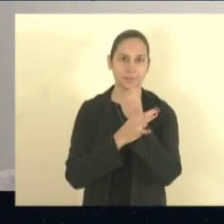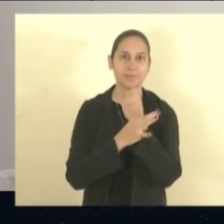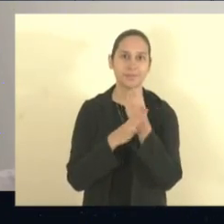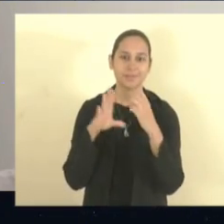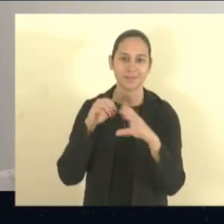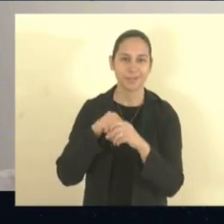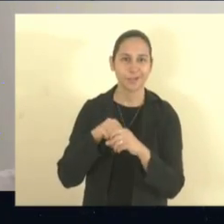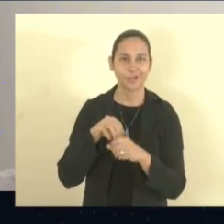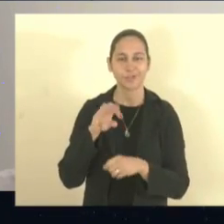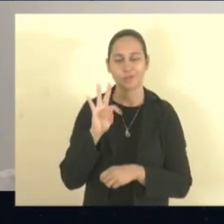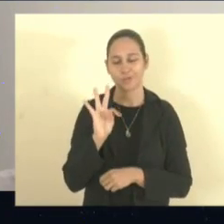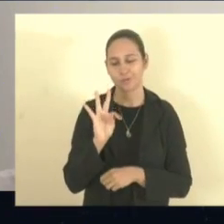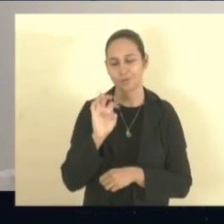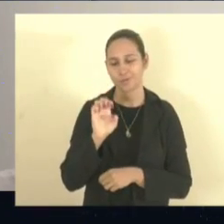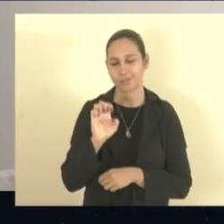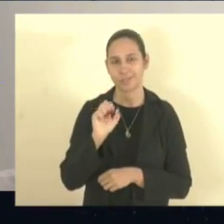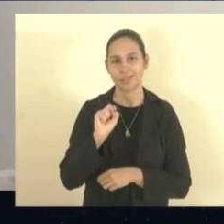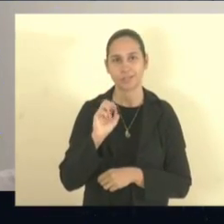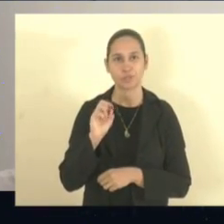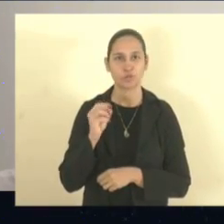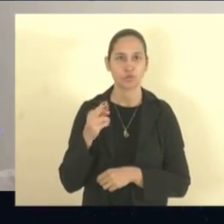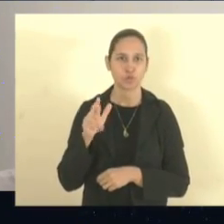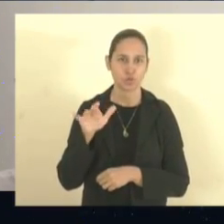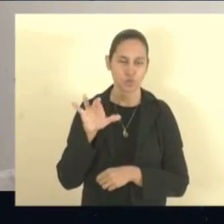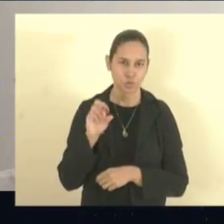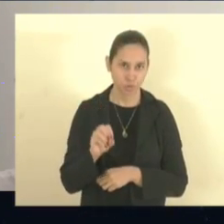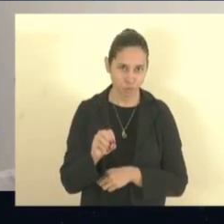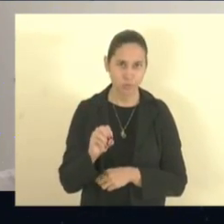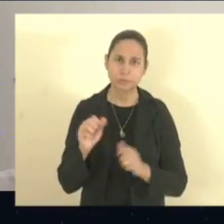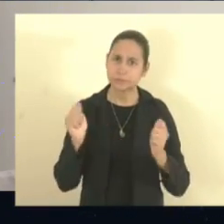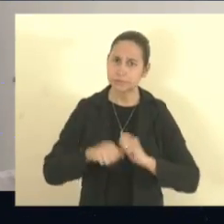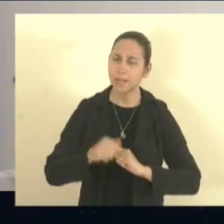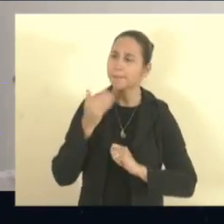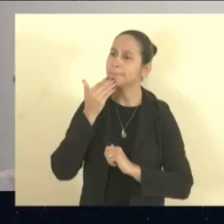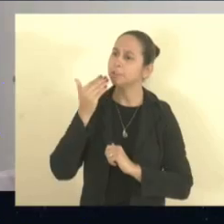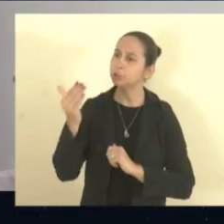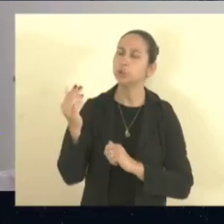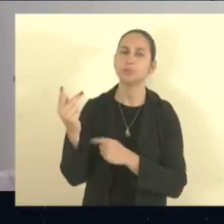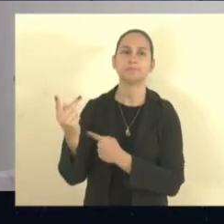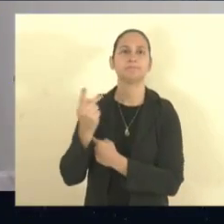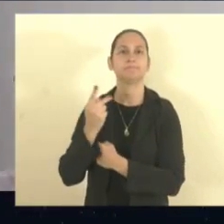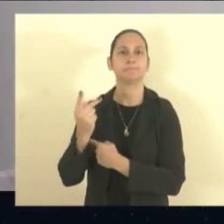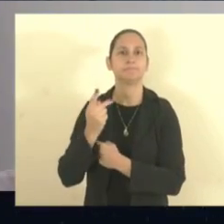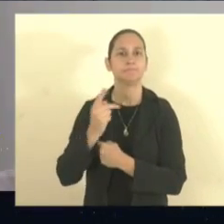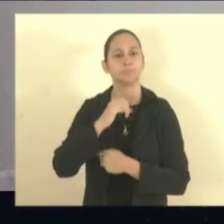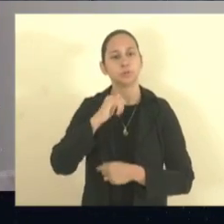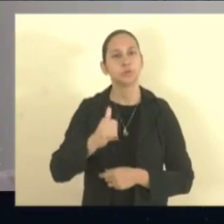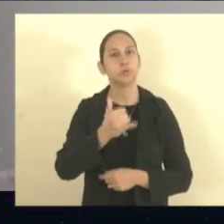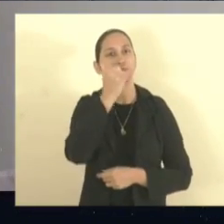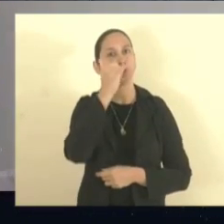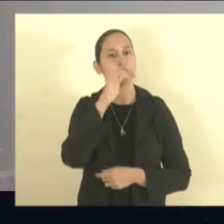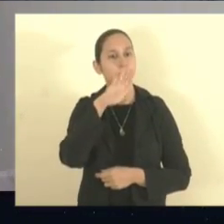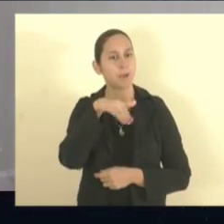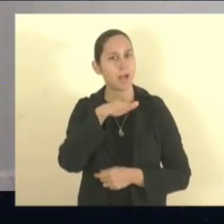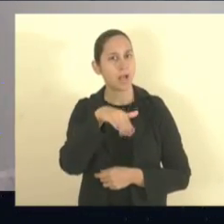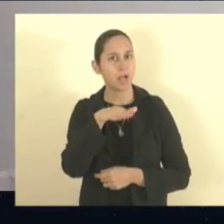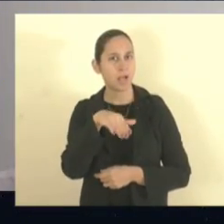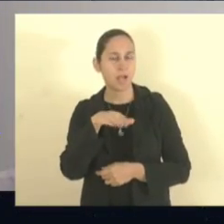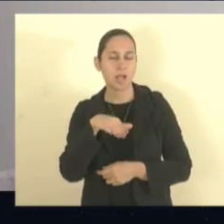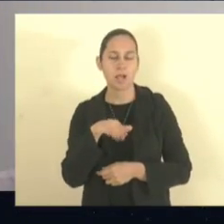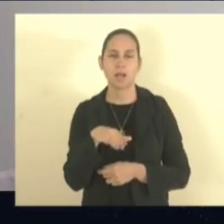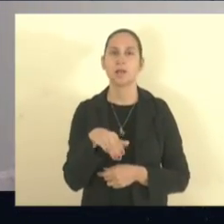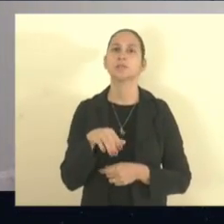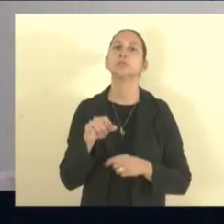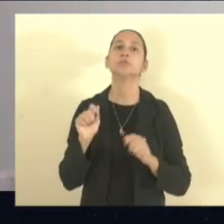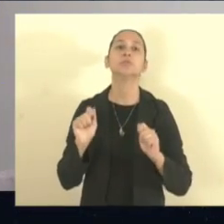para poder conseguir pegar, acessar créditos com juros baixíssimos e fazer